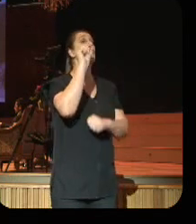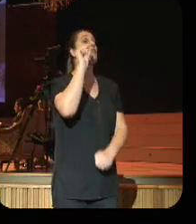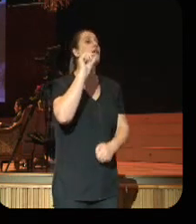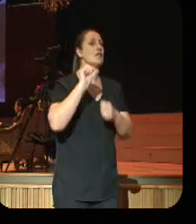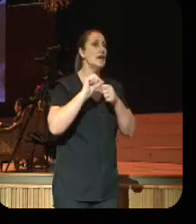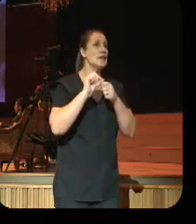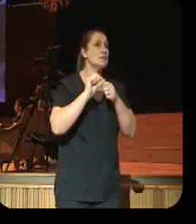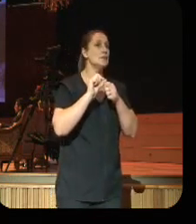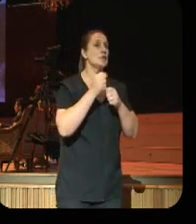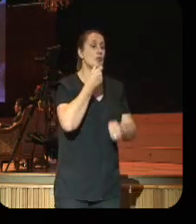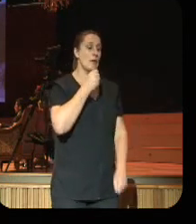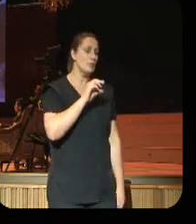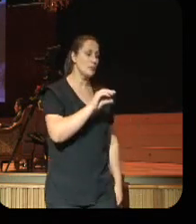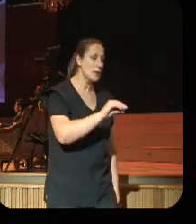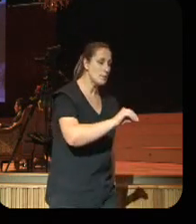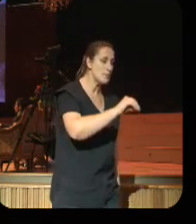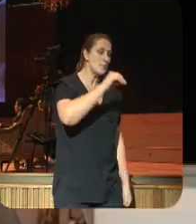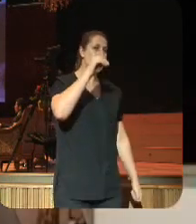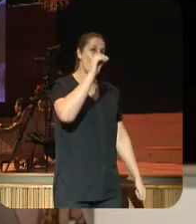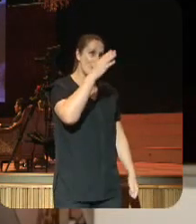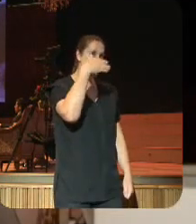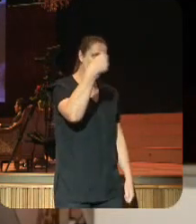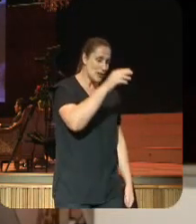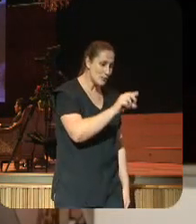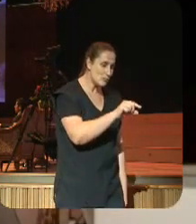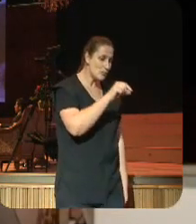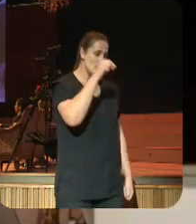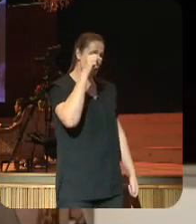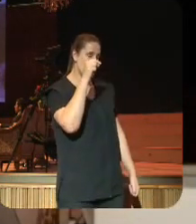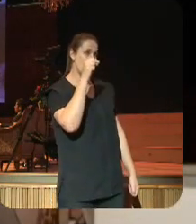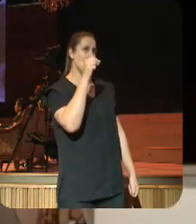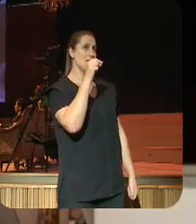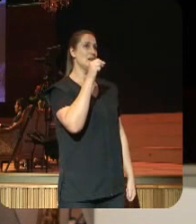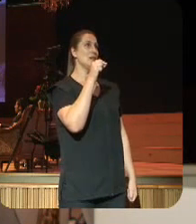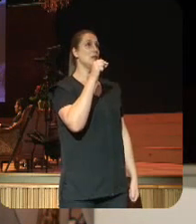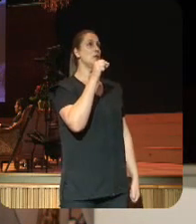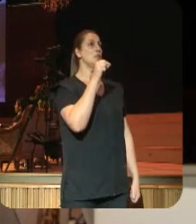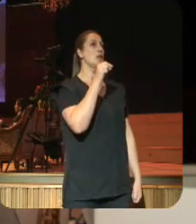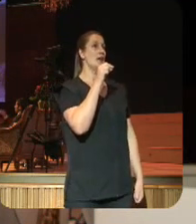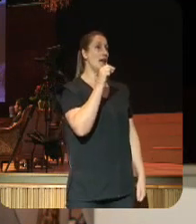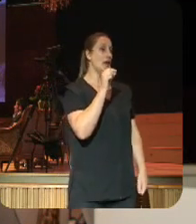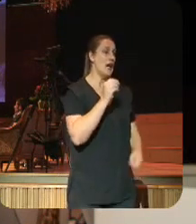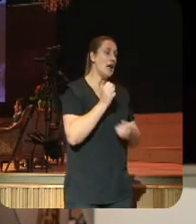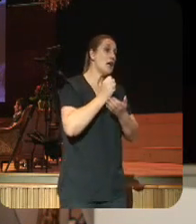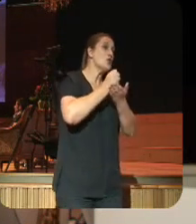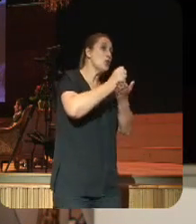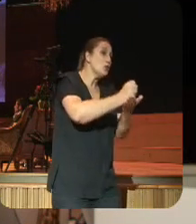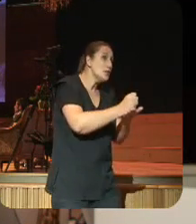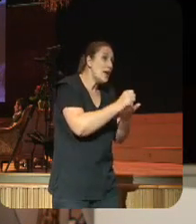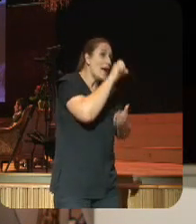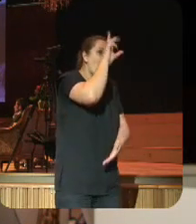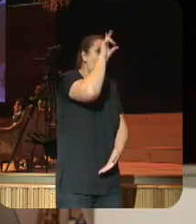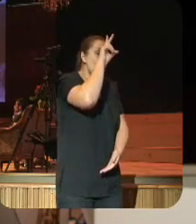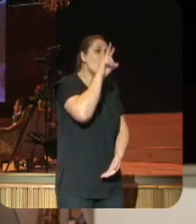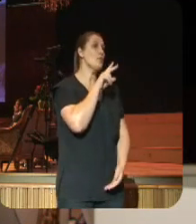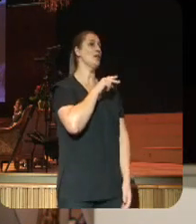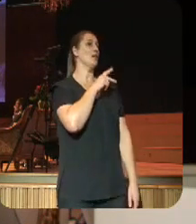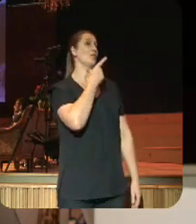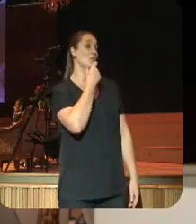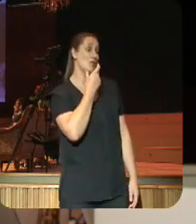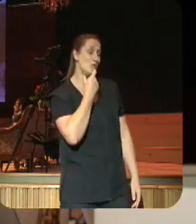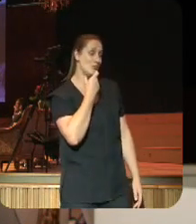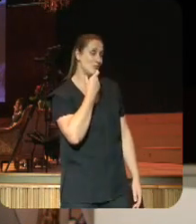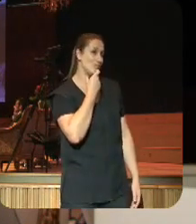tentou tirar a folhinha de cima das costas da formiguinha para colocar perto do formigueiro